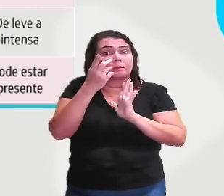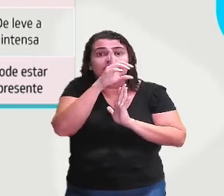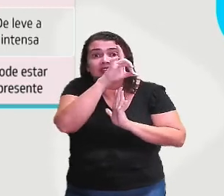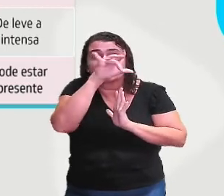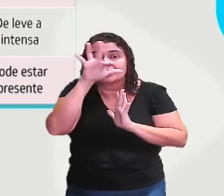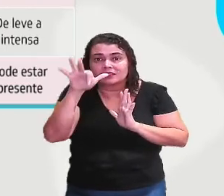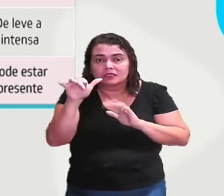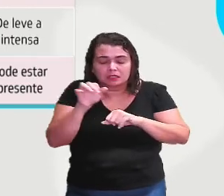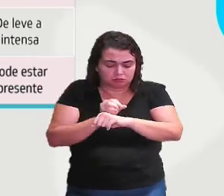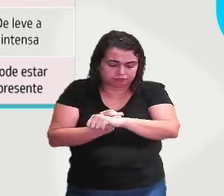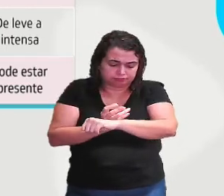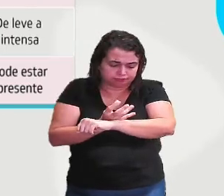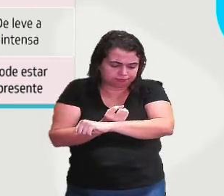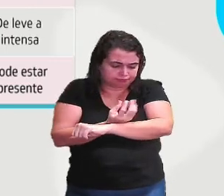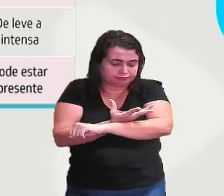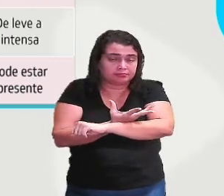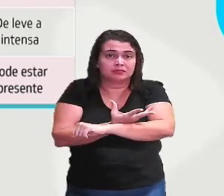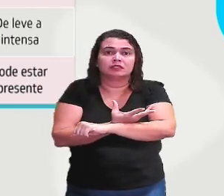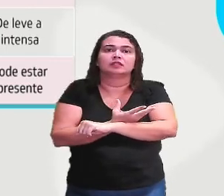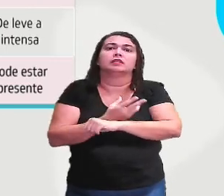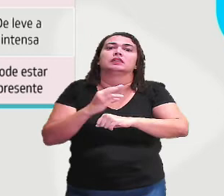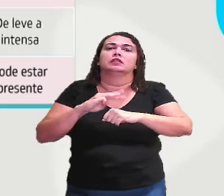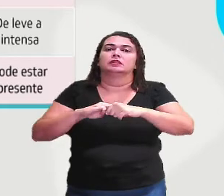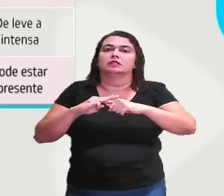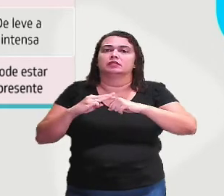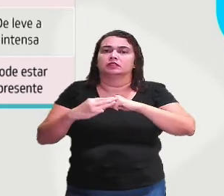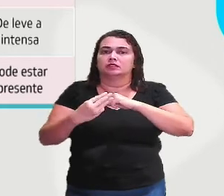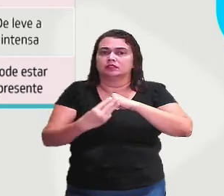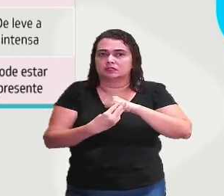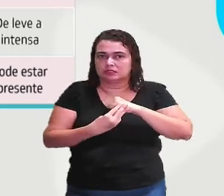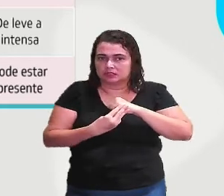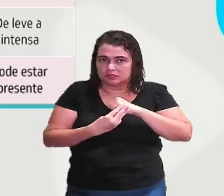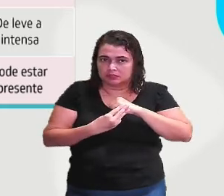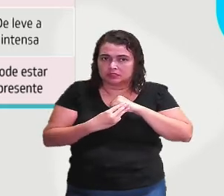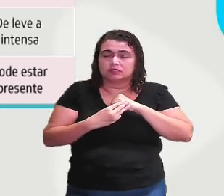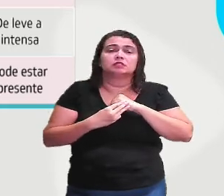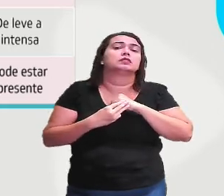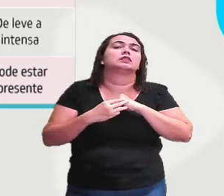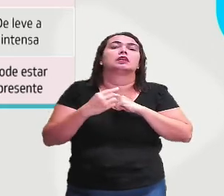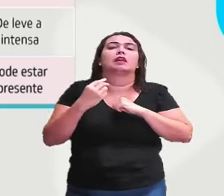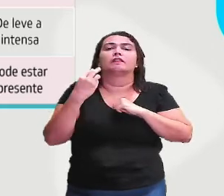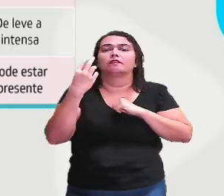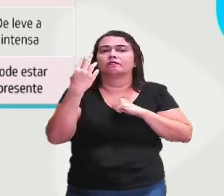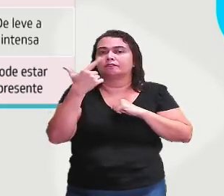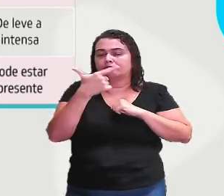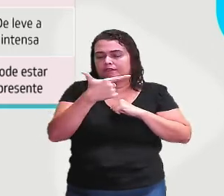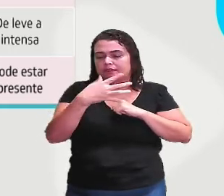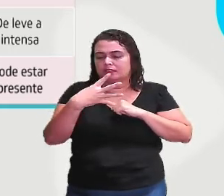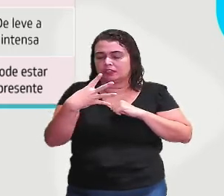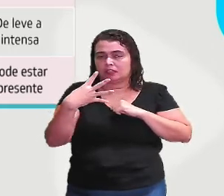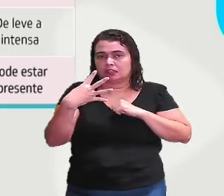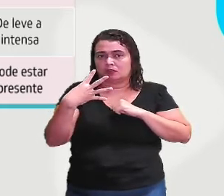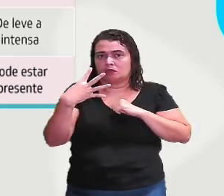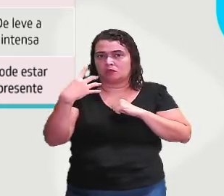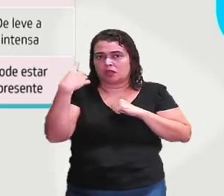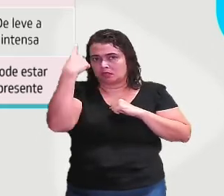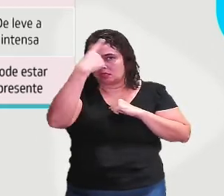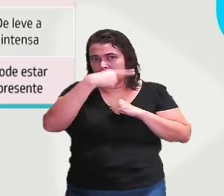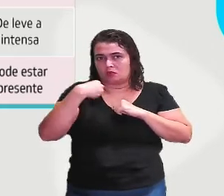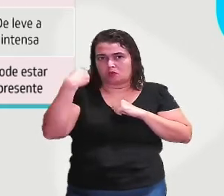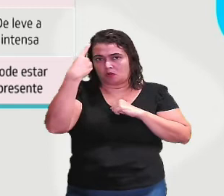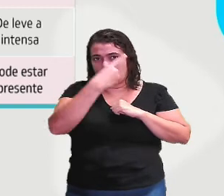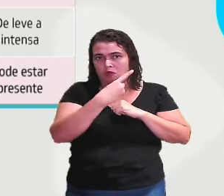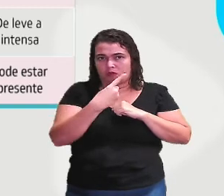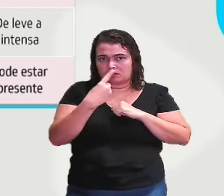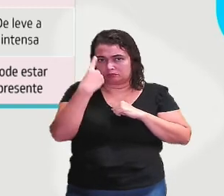zika, aparece nas primeiras 24 horas. Isso são informações, gente, muito, mas muito relevantes. Quando eu falo